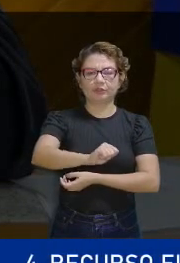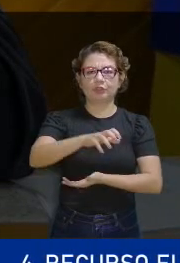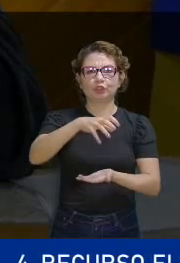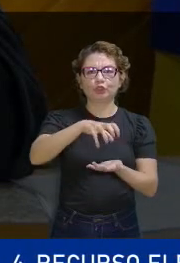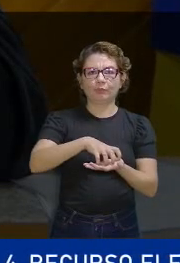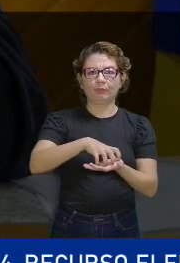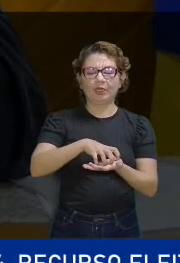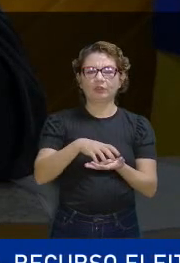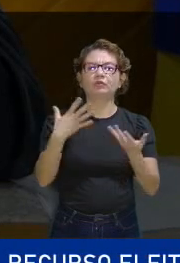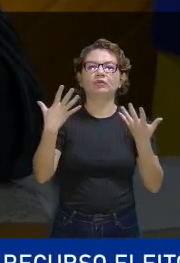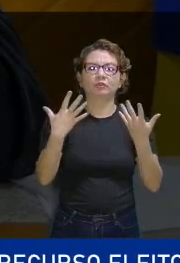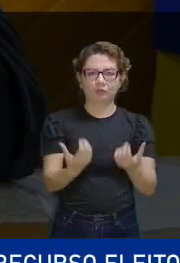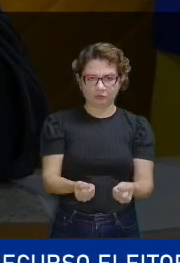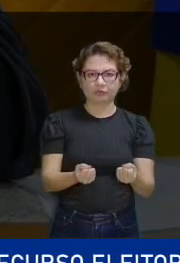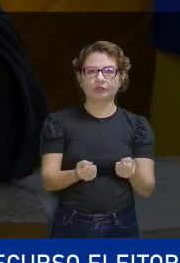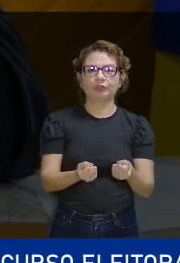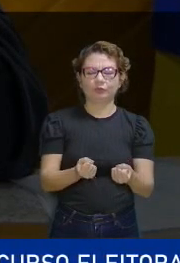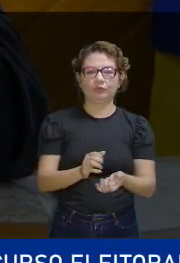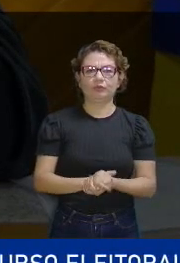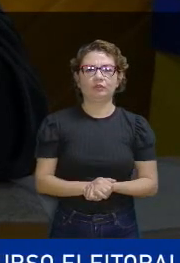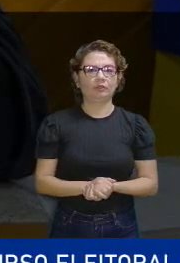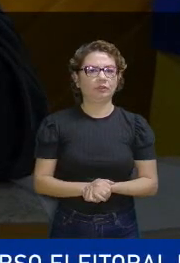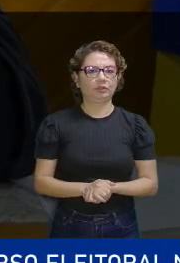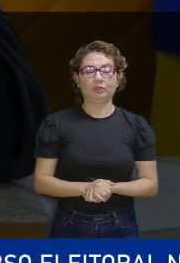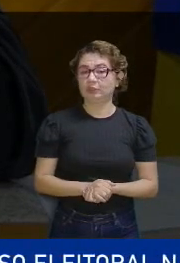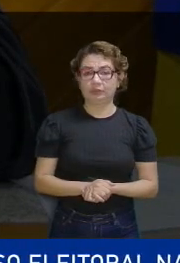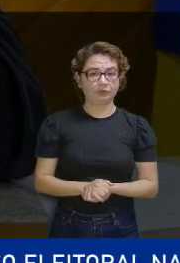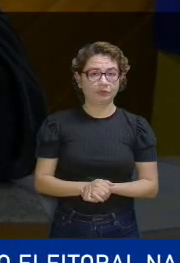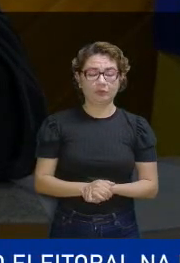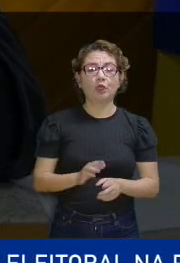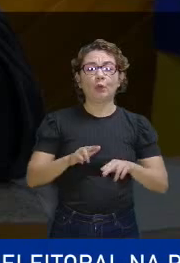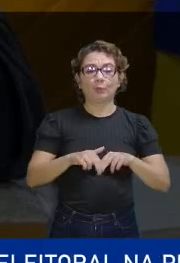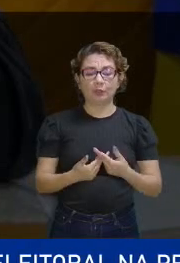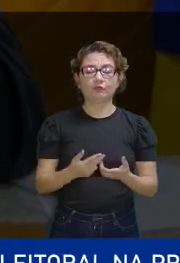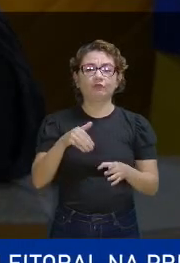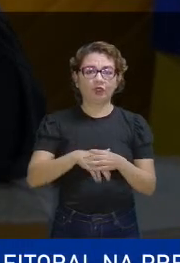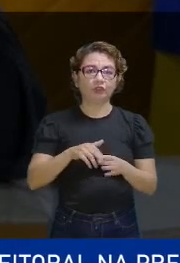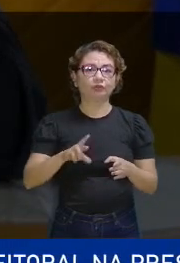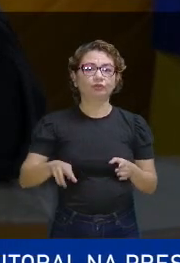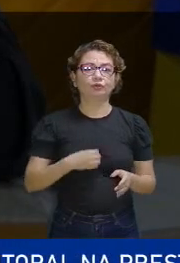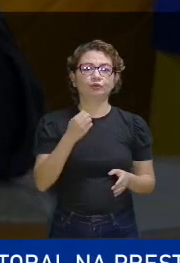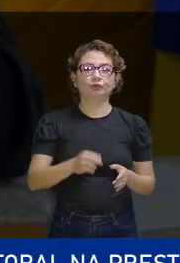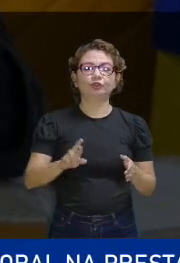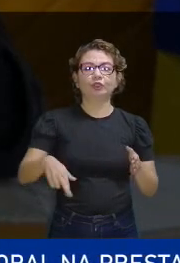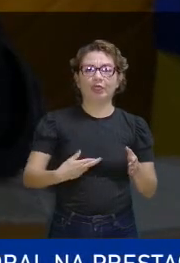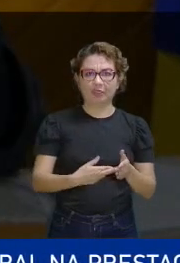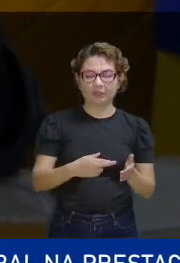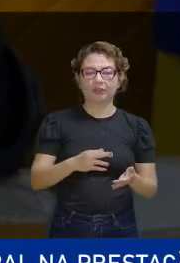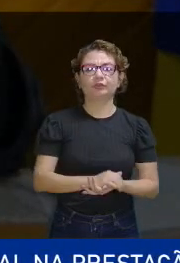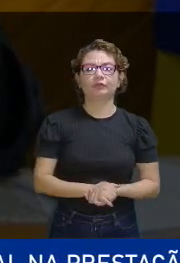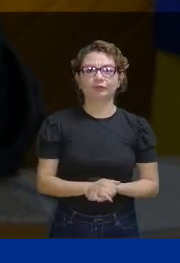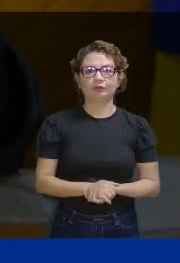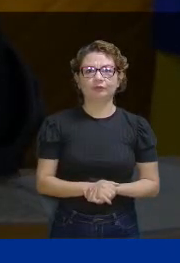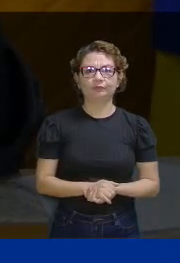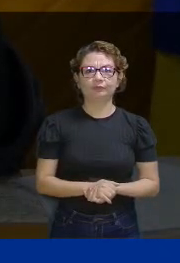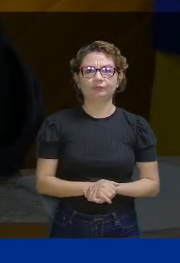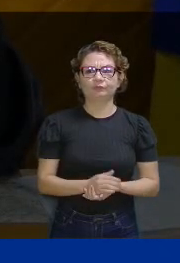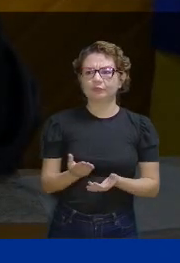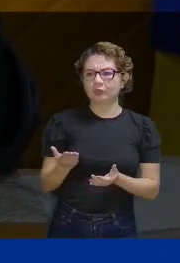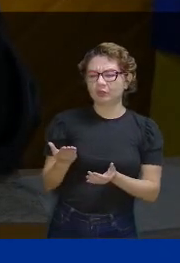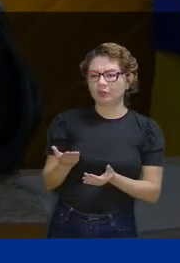mérito, negou-lhe provimento nos termos do voto do juiz relator. Consulte o Lúcio Pares se há algum processo em